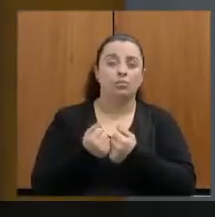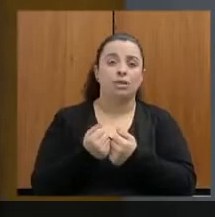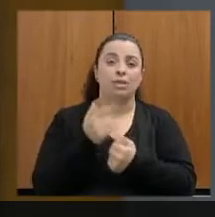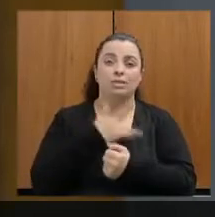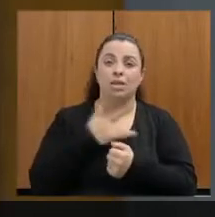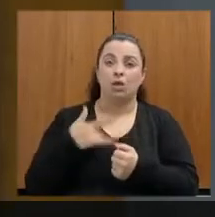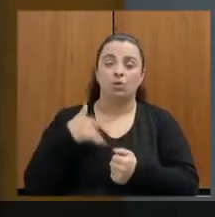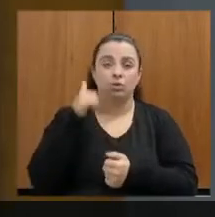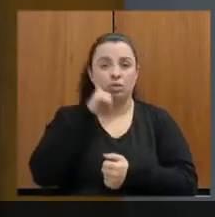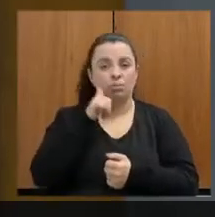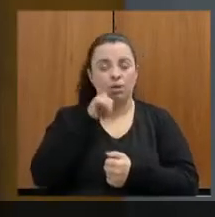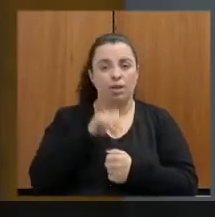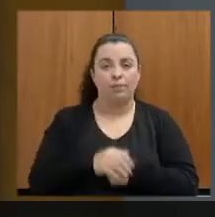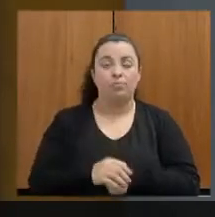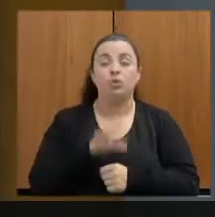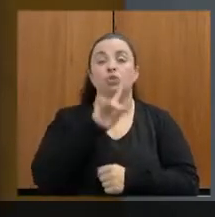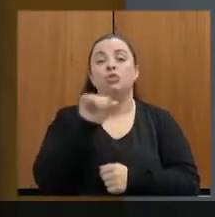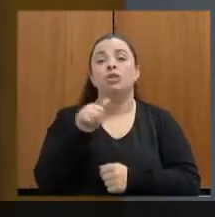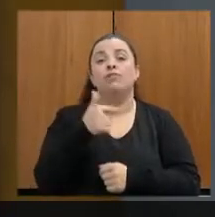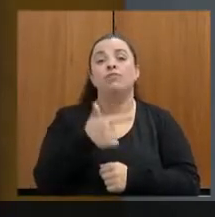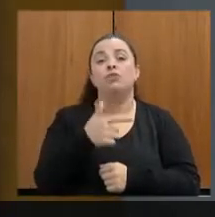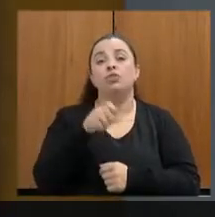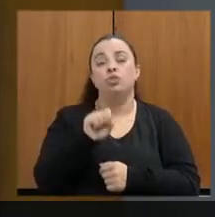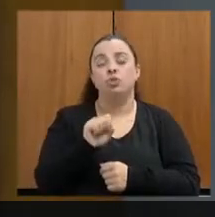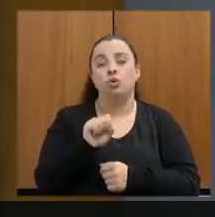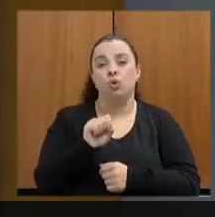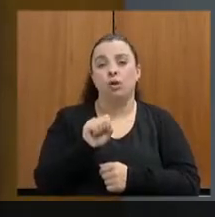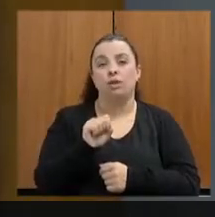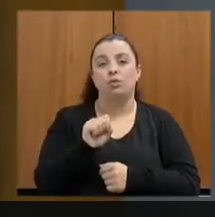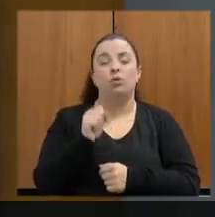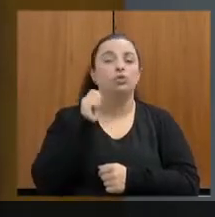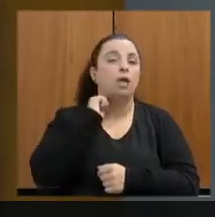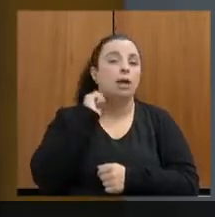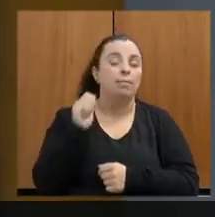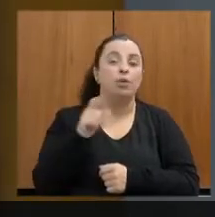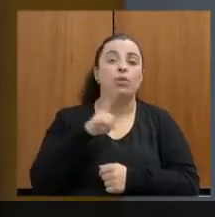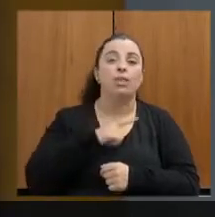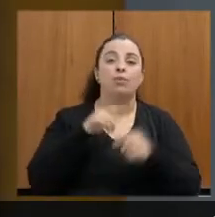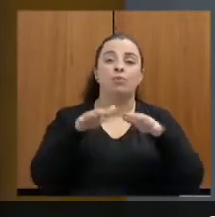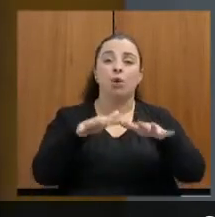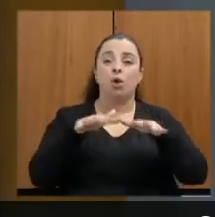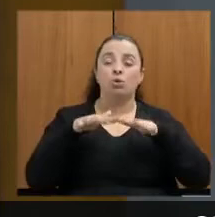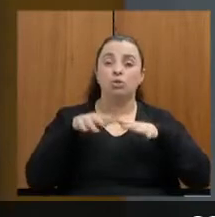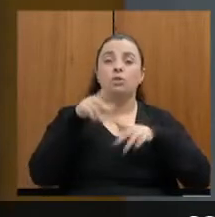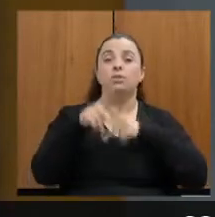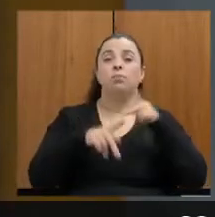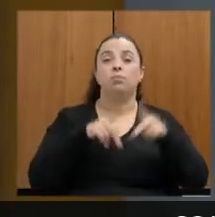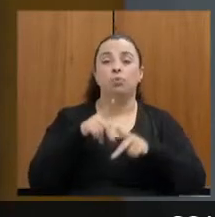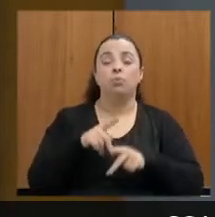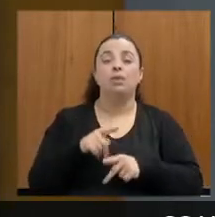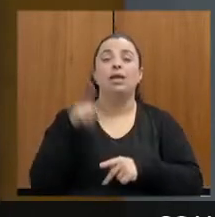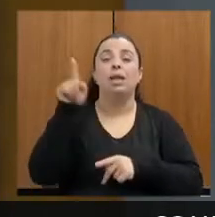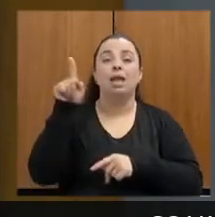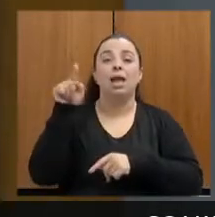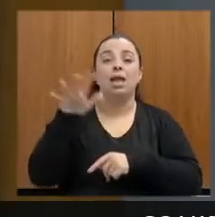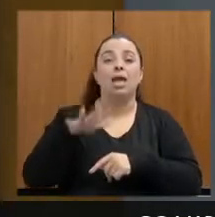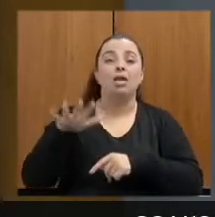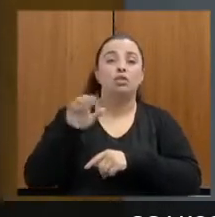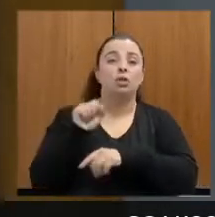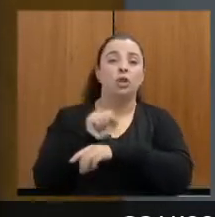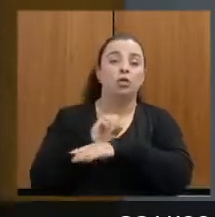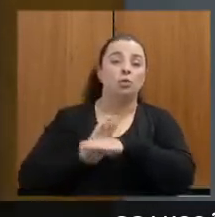abril nós realizamos pela comissão em defesa dos direitos da mulher uma audiência pública lá na regional do Barreiro